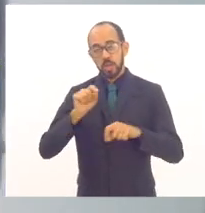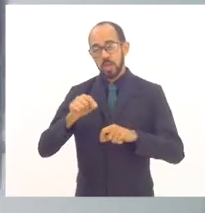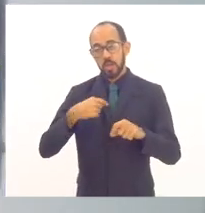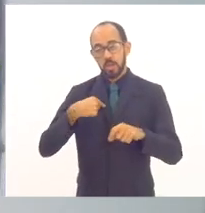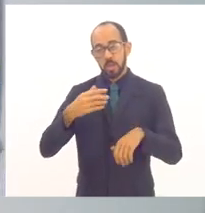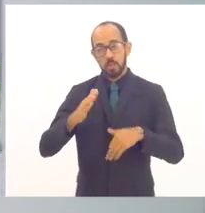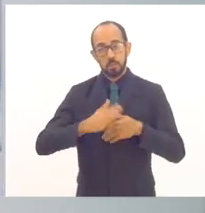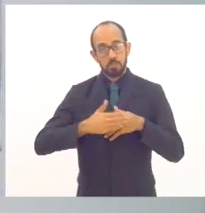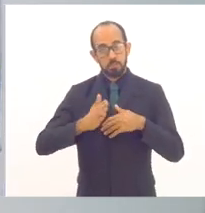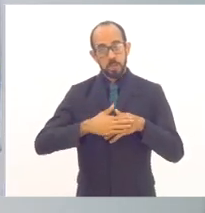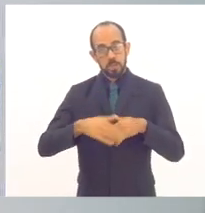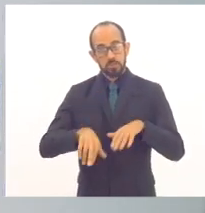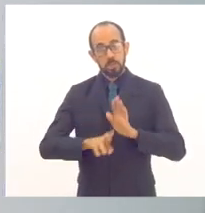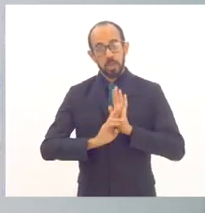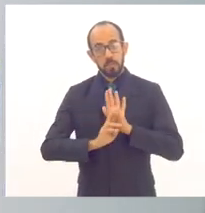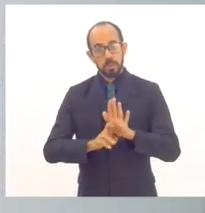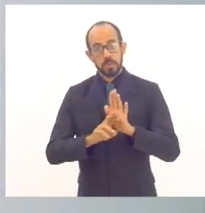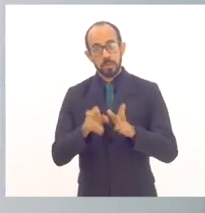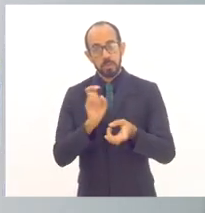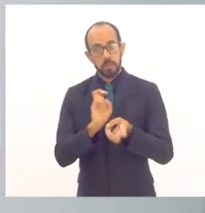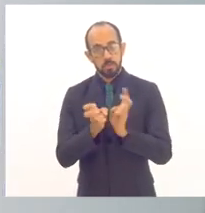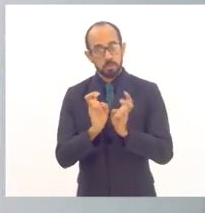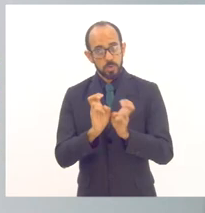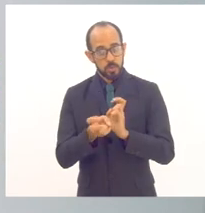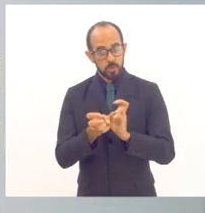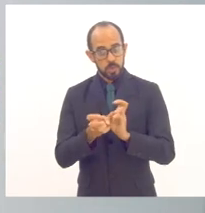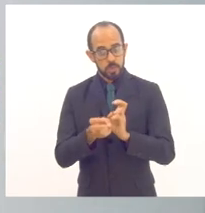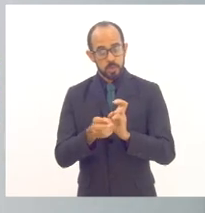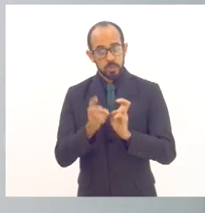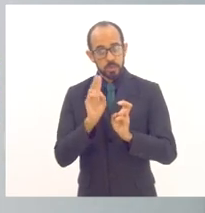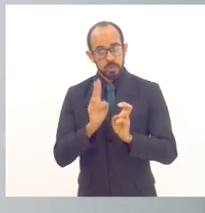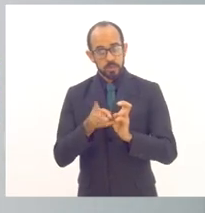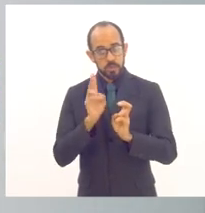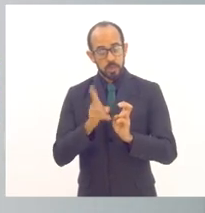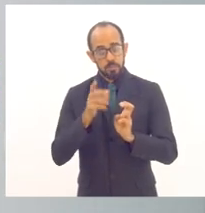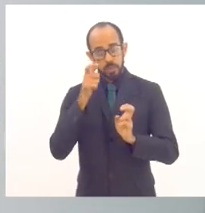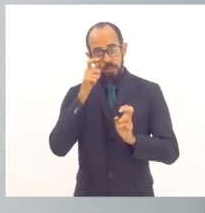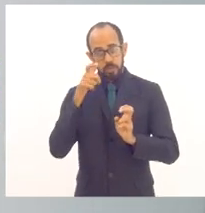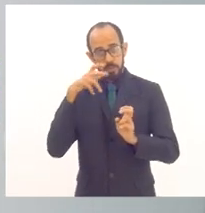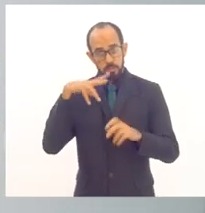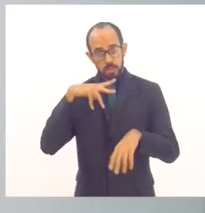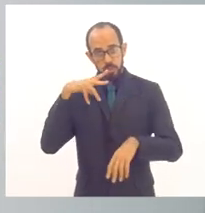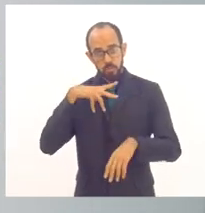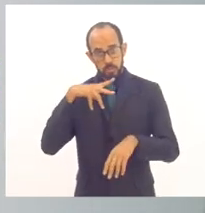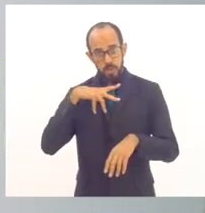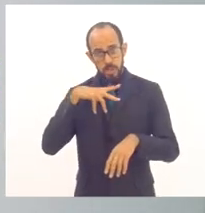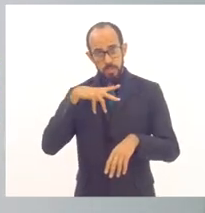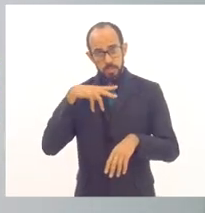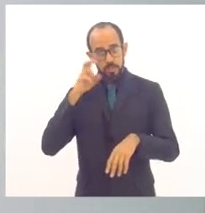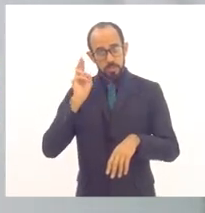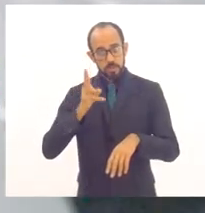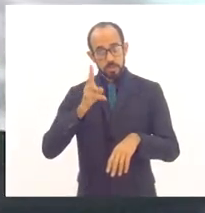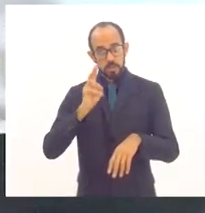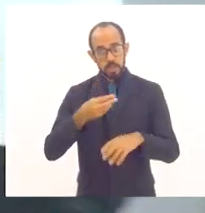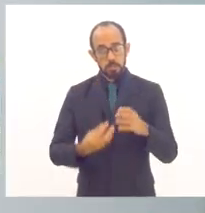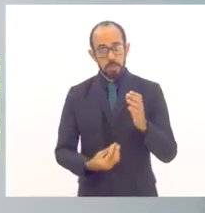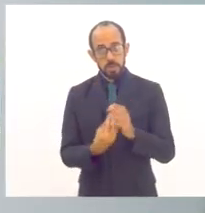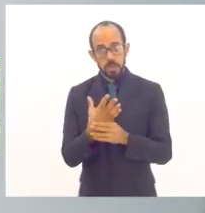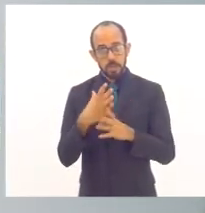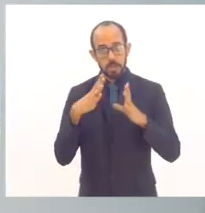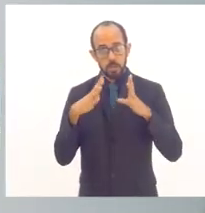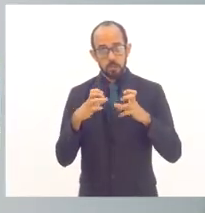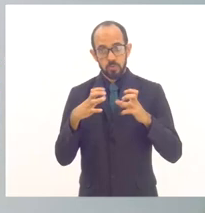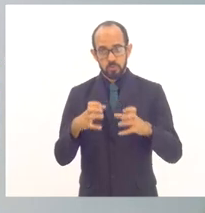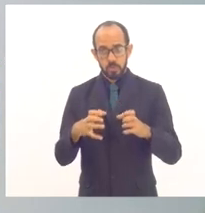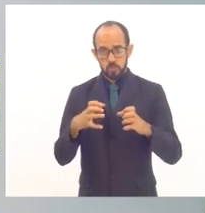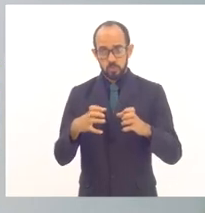capoeira. Toda vez que entra interesses próprios, sempre sai confusão, sempre sai